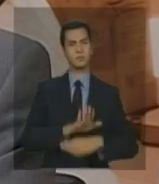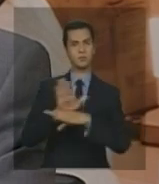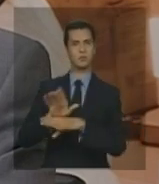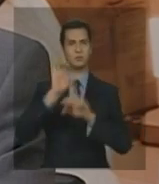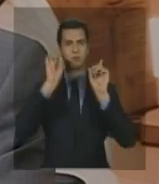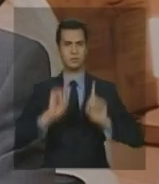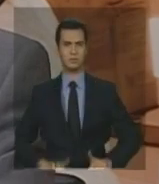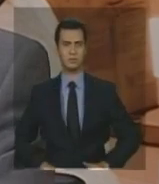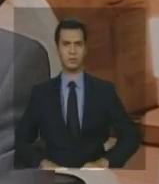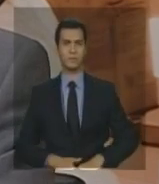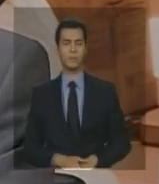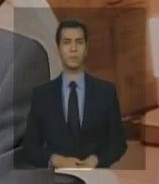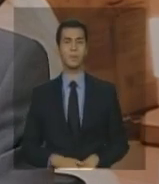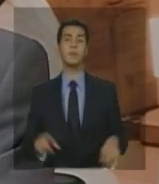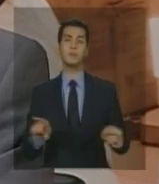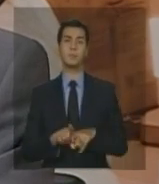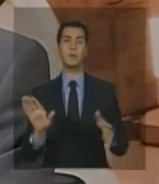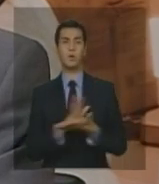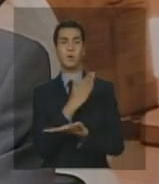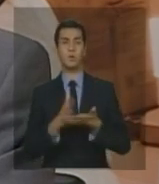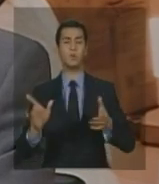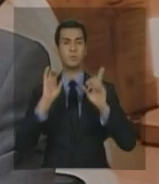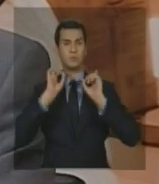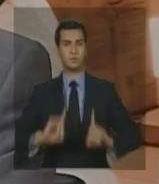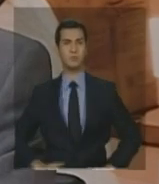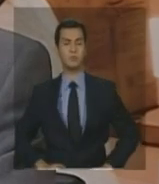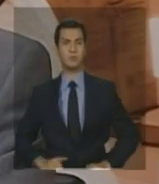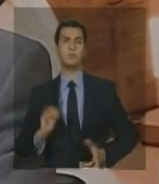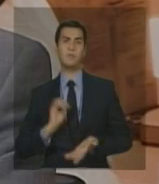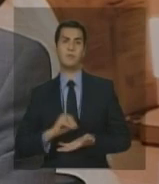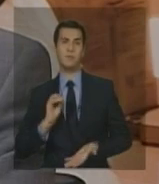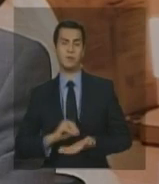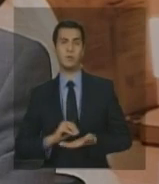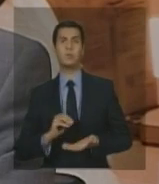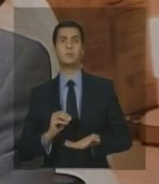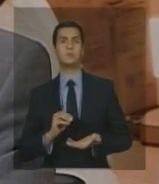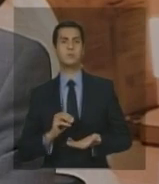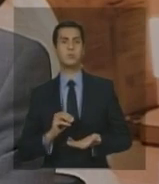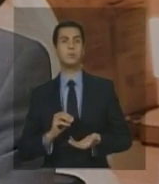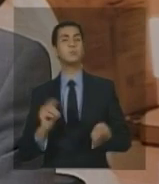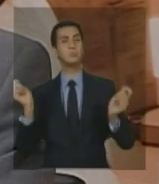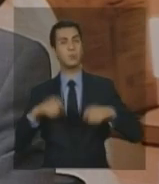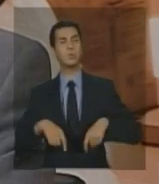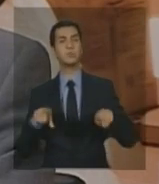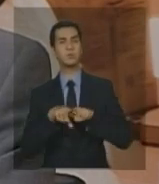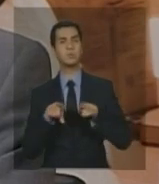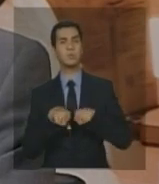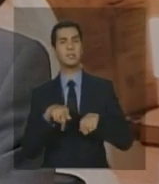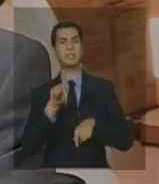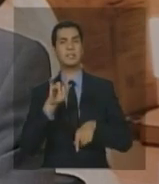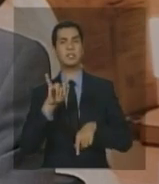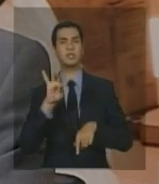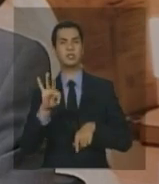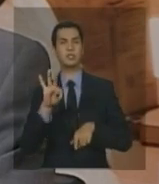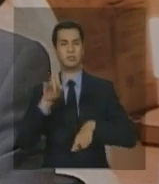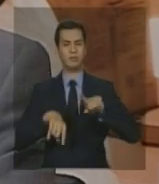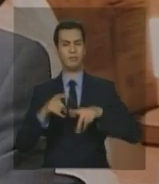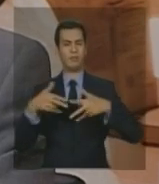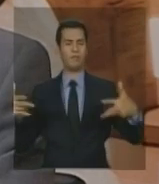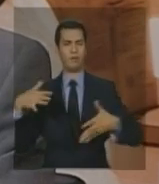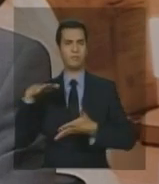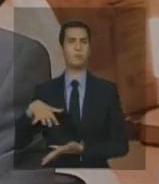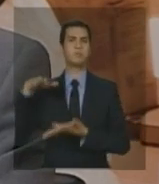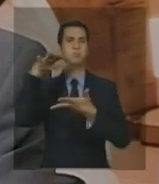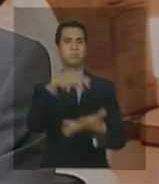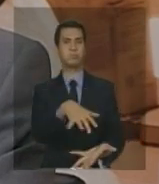para aquelas outras deficiências que não seja deficiência física, o kit adaptação fornecido também de acordo com a